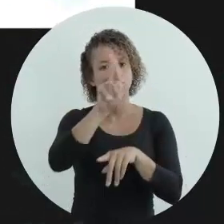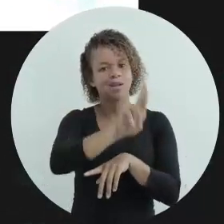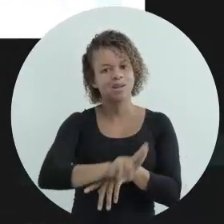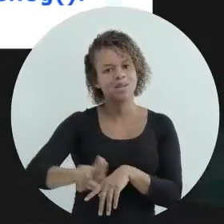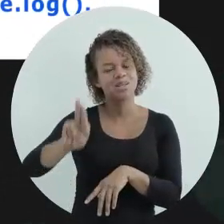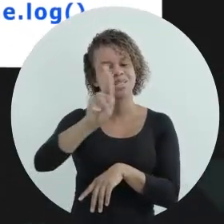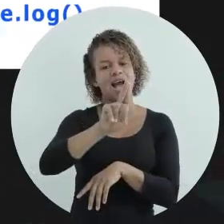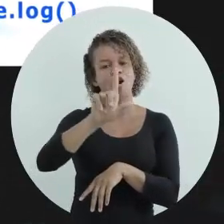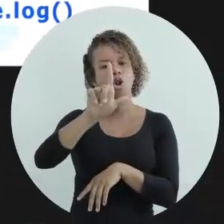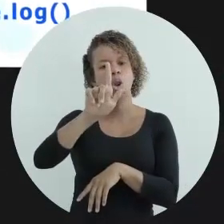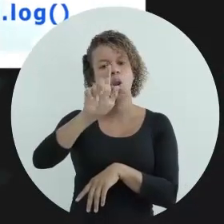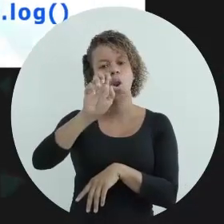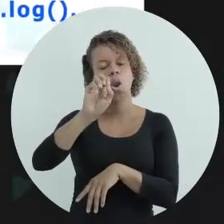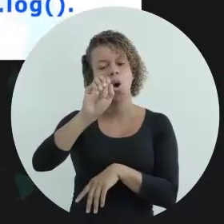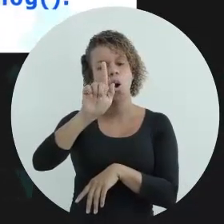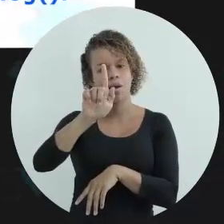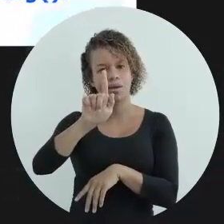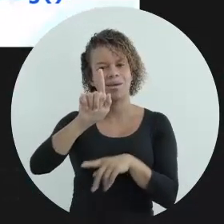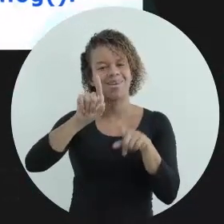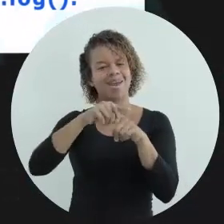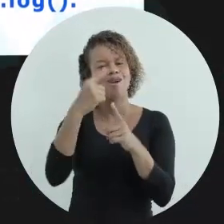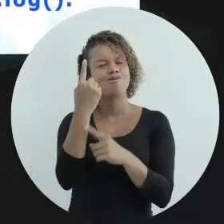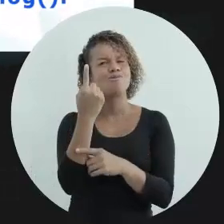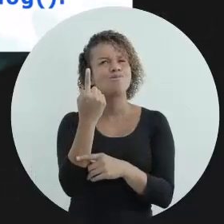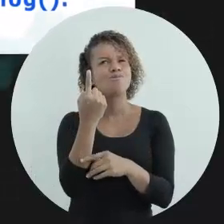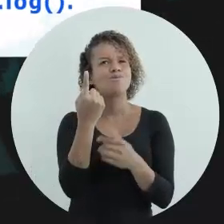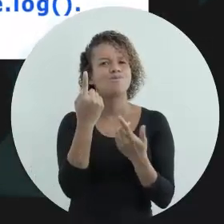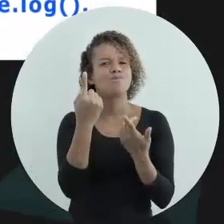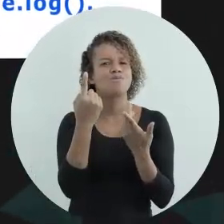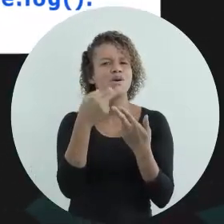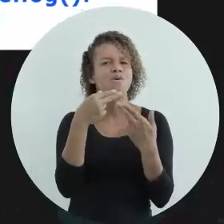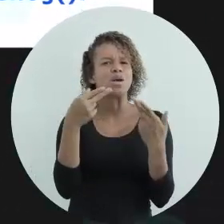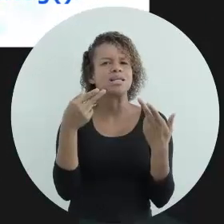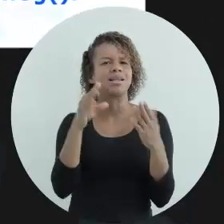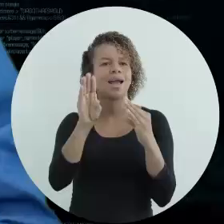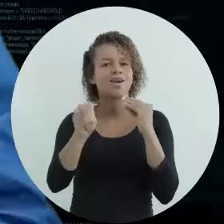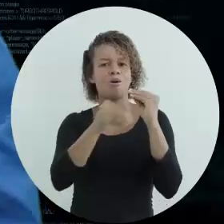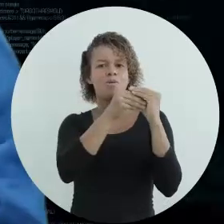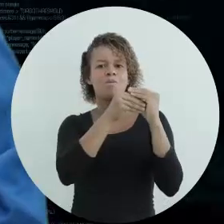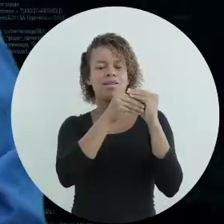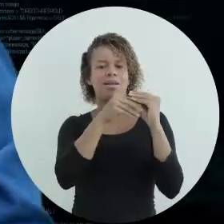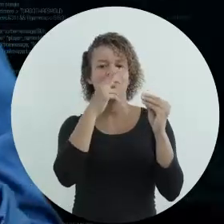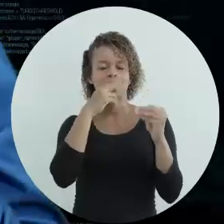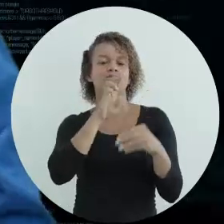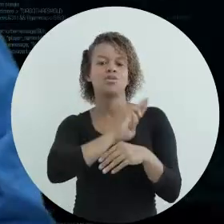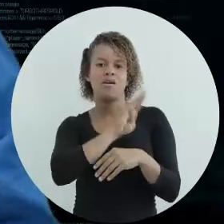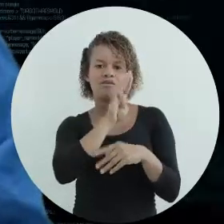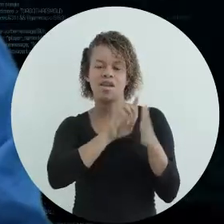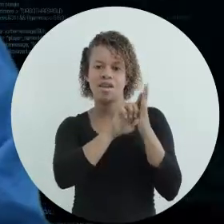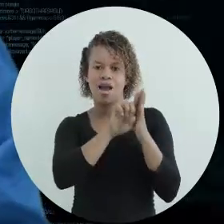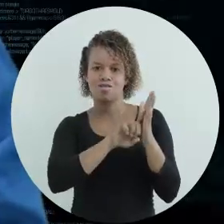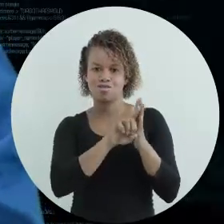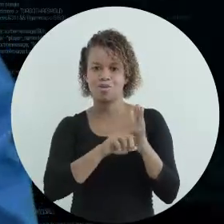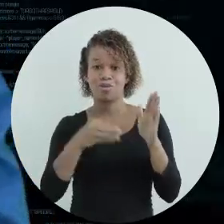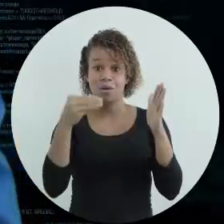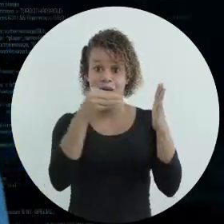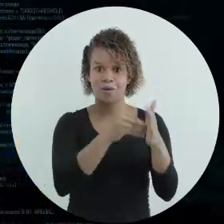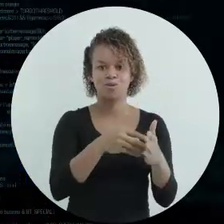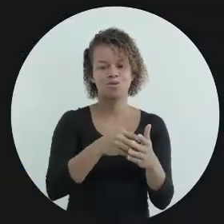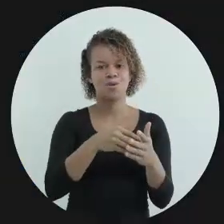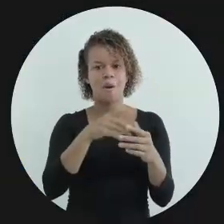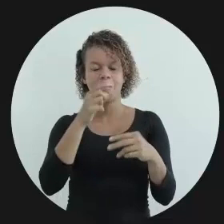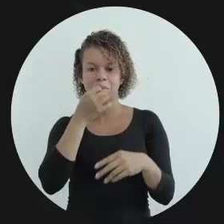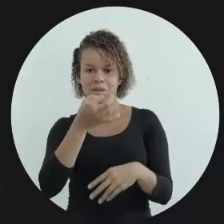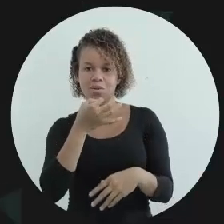aí é uma coisa que está implementada no seu navegador. Mas essa última opção ela é mais difícil,